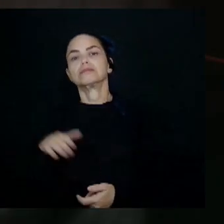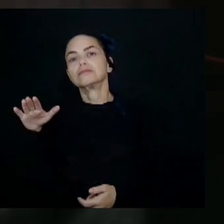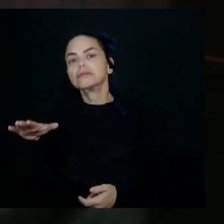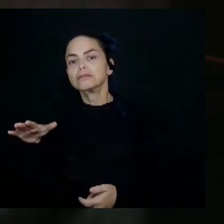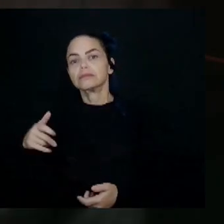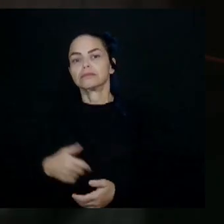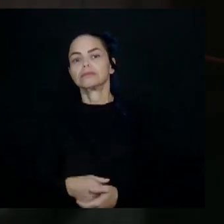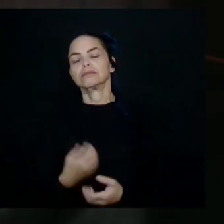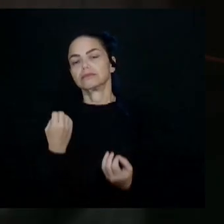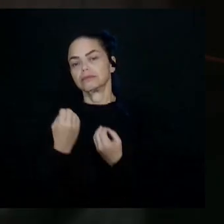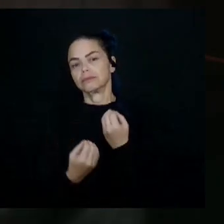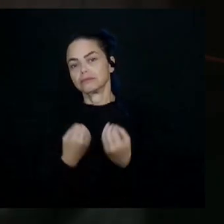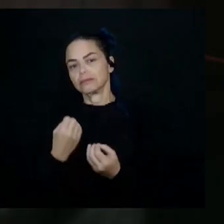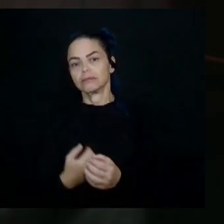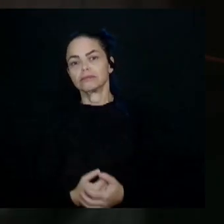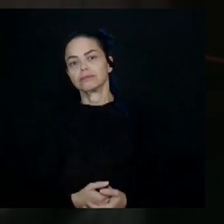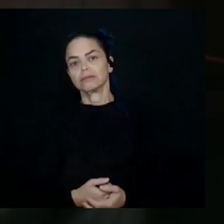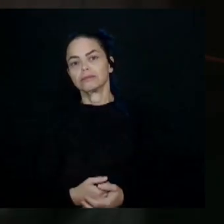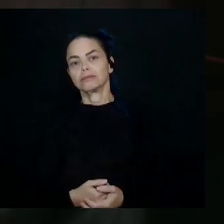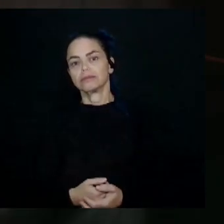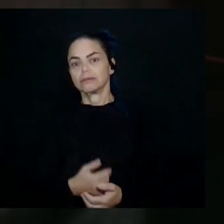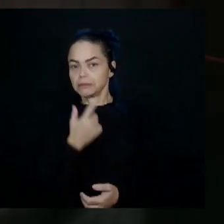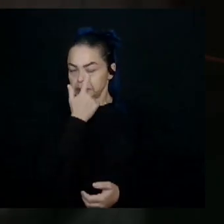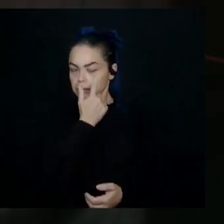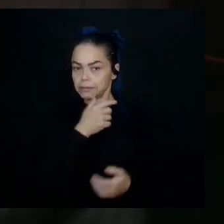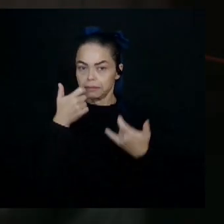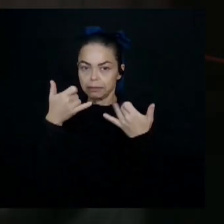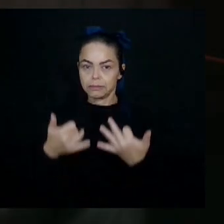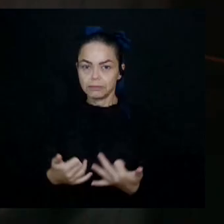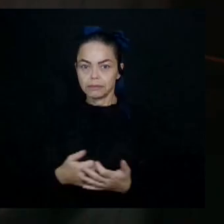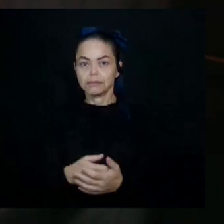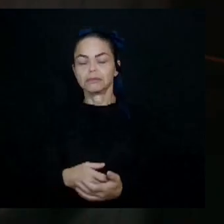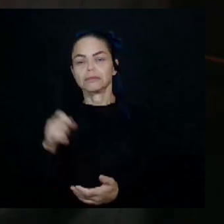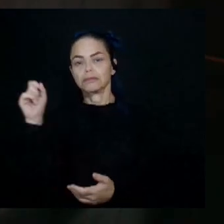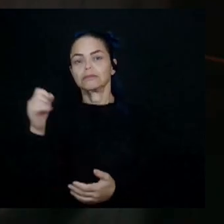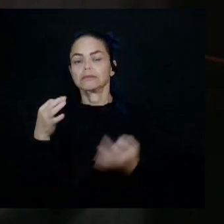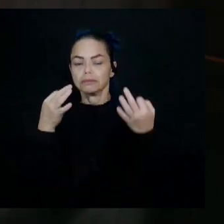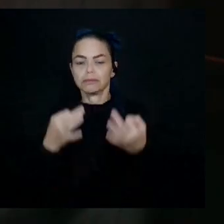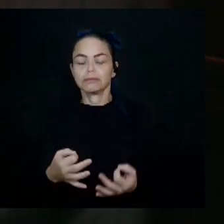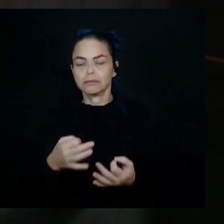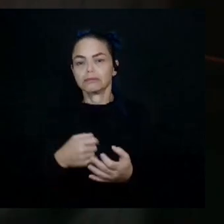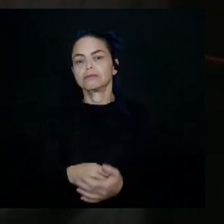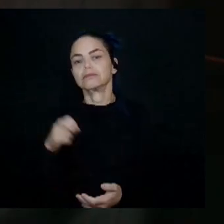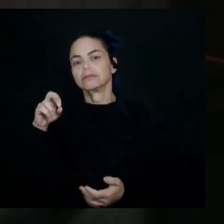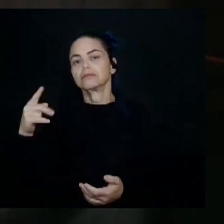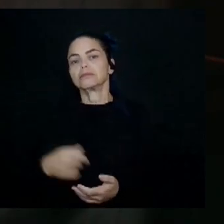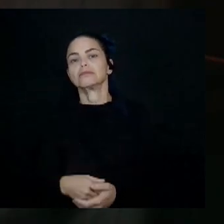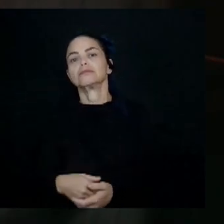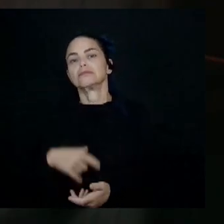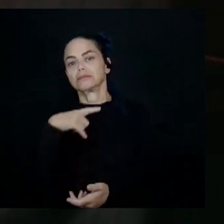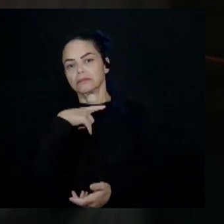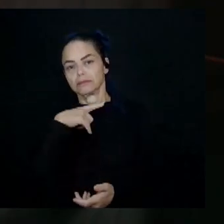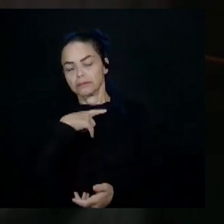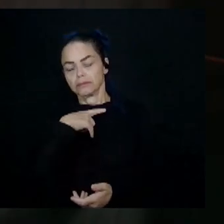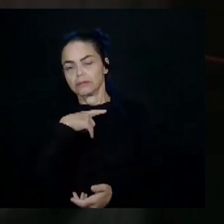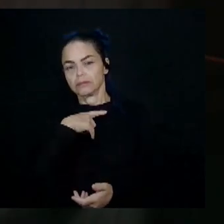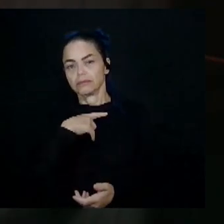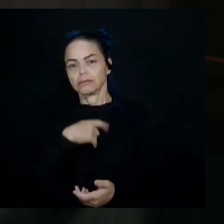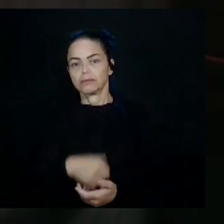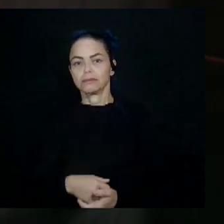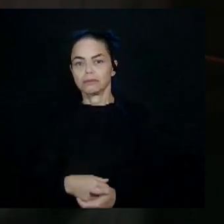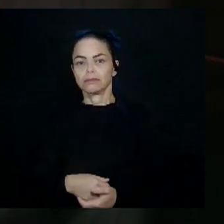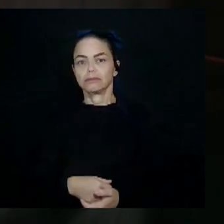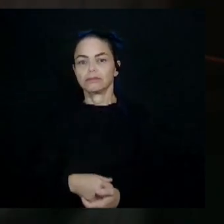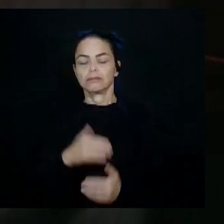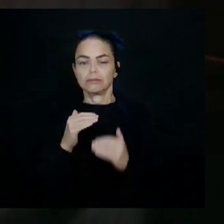Como? Como fazer? Como explicar? O que é o certo? Ou então a menina que já tem ali um pouco, né, está desenvolvendo